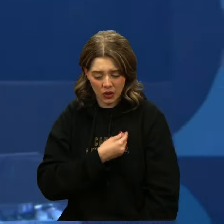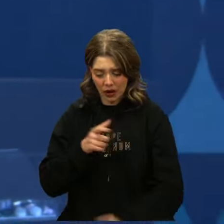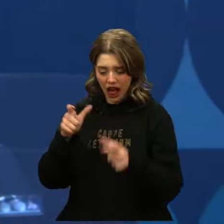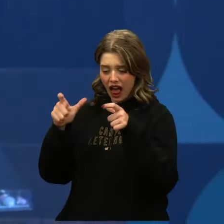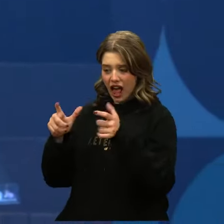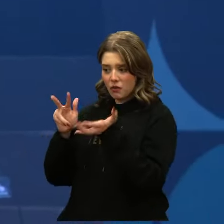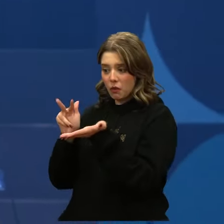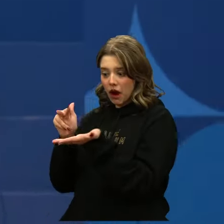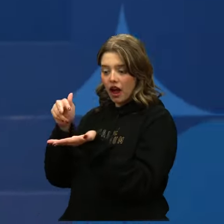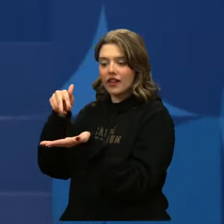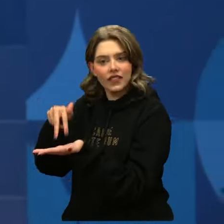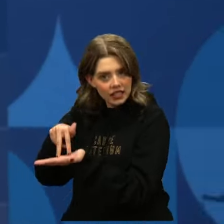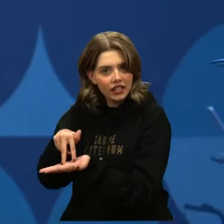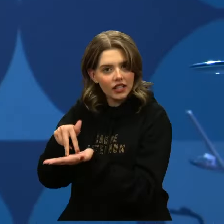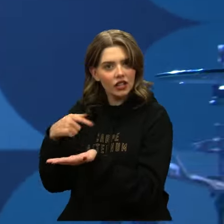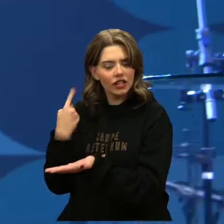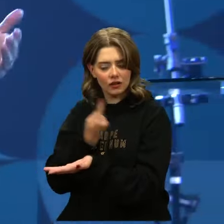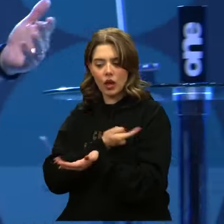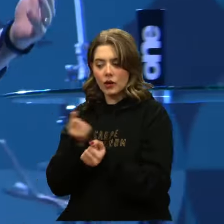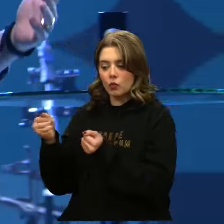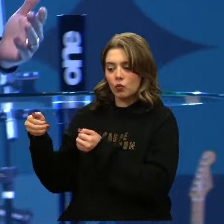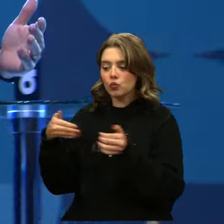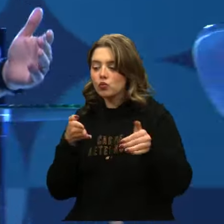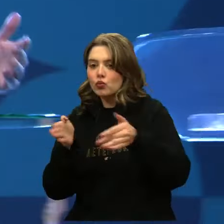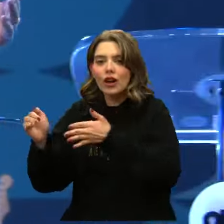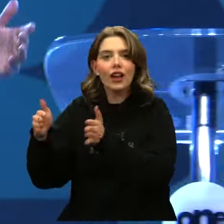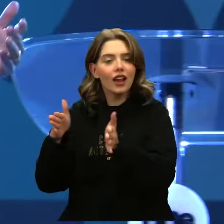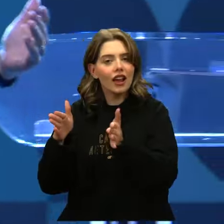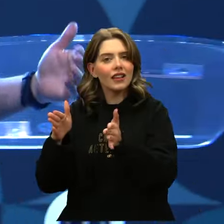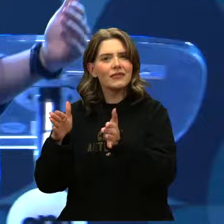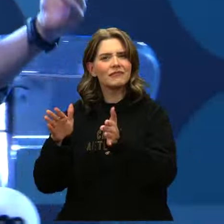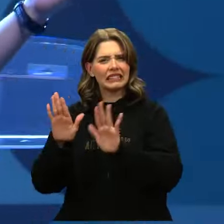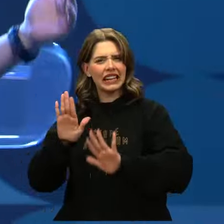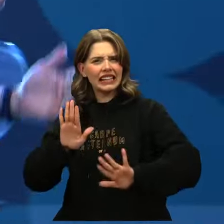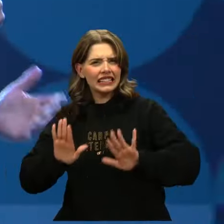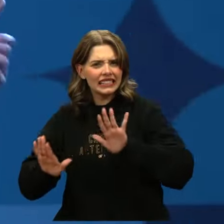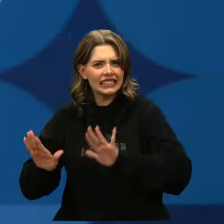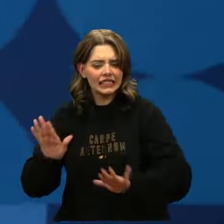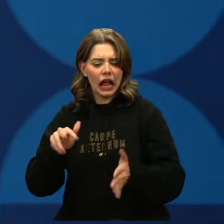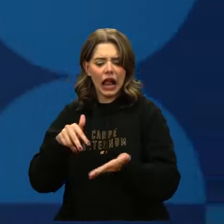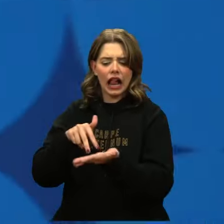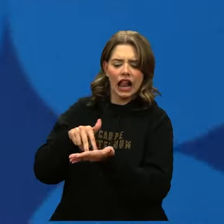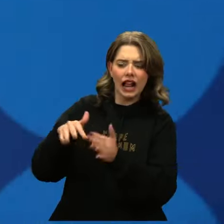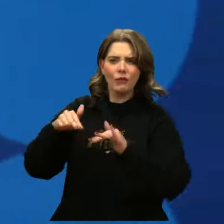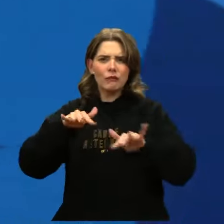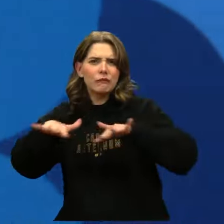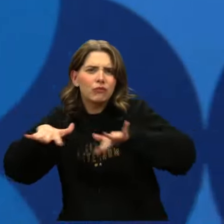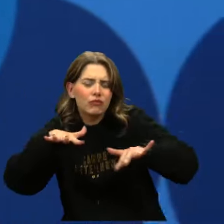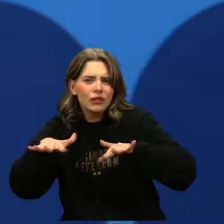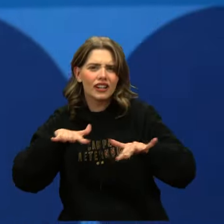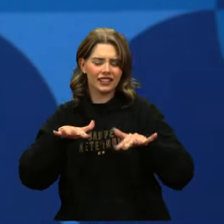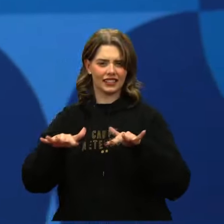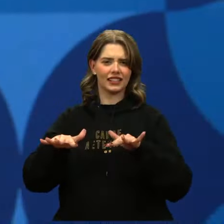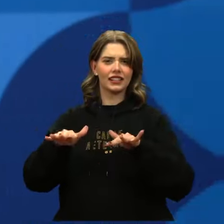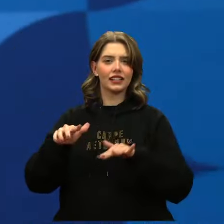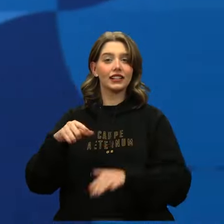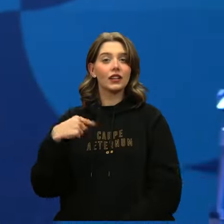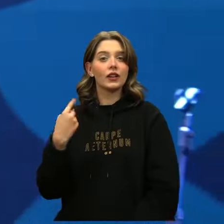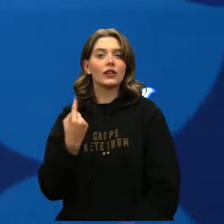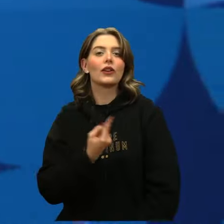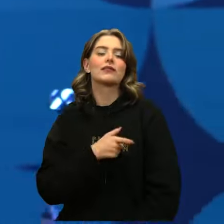estamos pisando na nossa caminhada, na nossa jornada nessa vida, parece não estar firme. Quando nós passamos